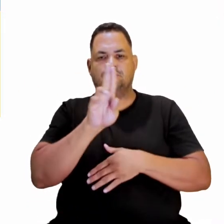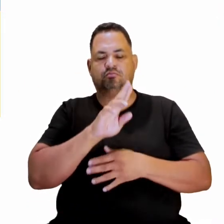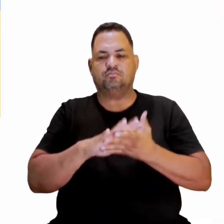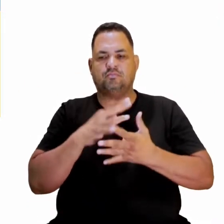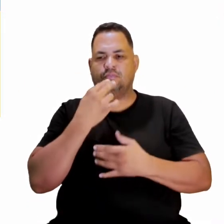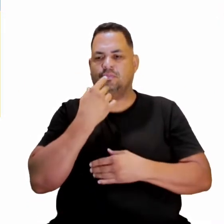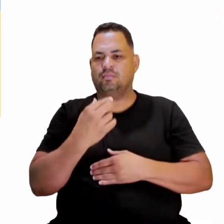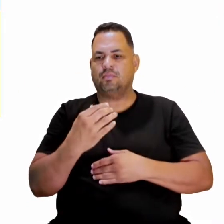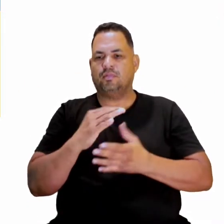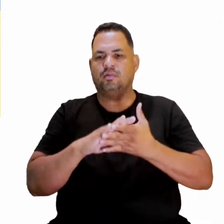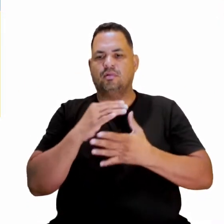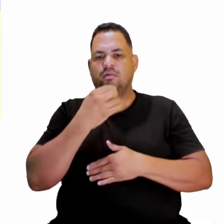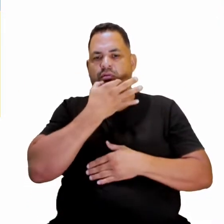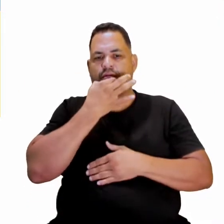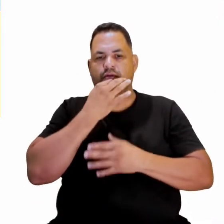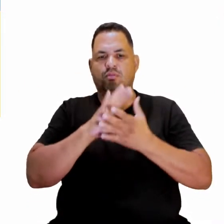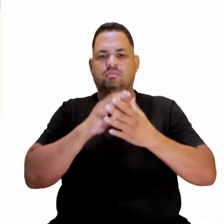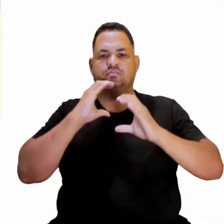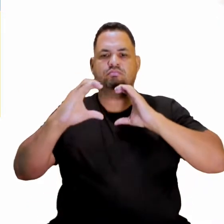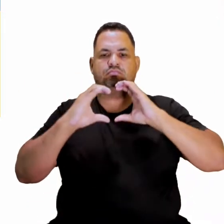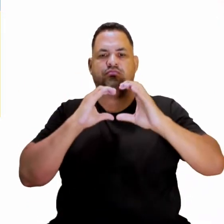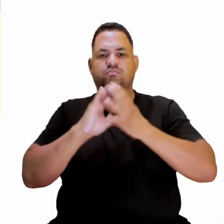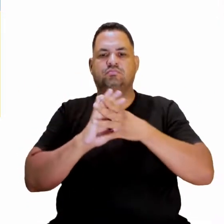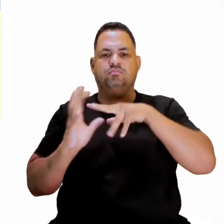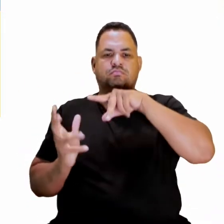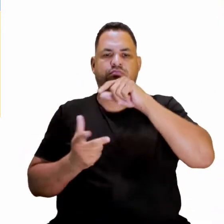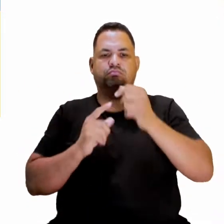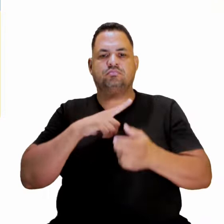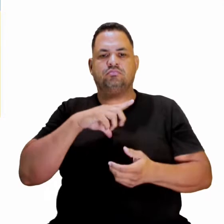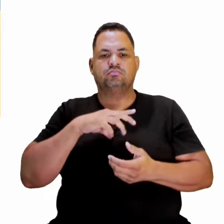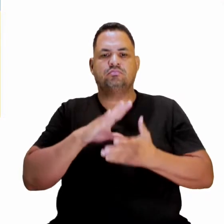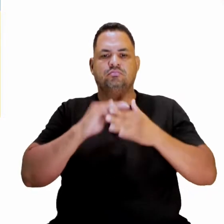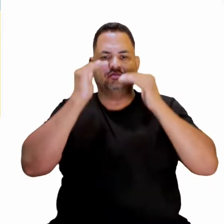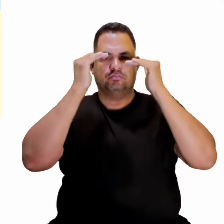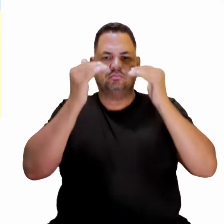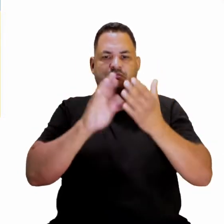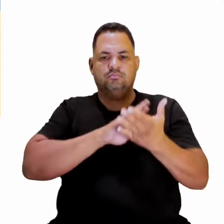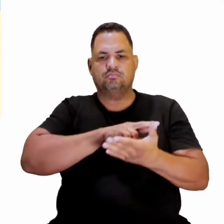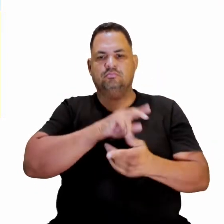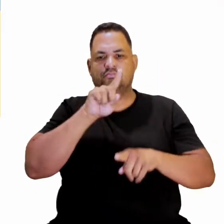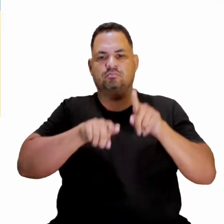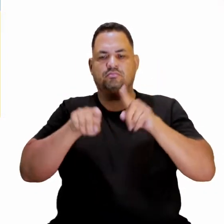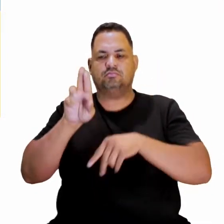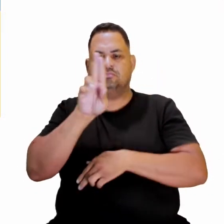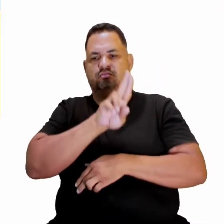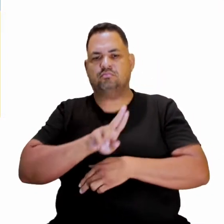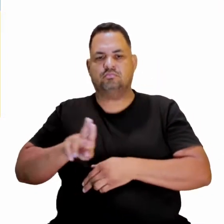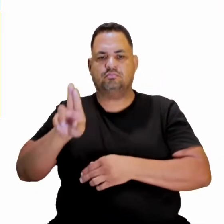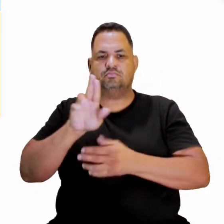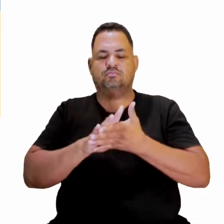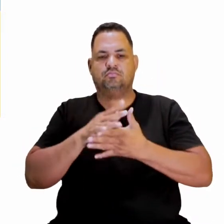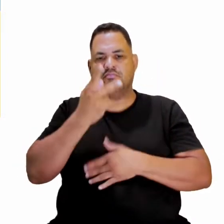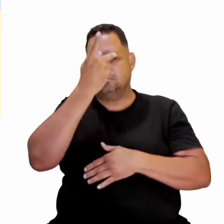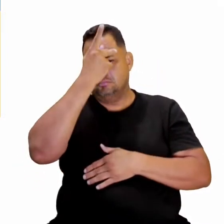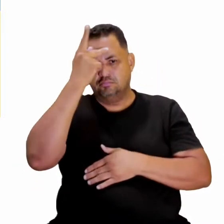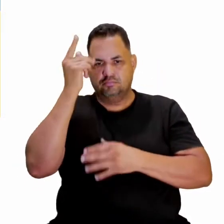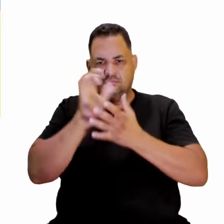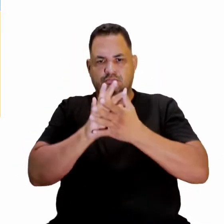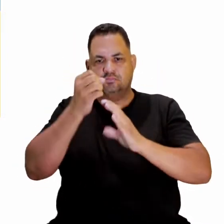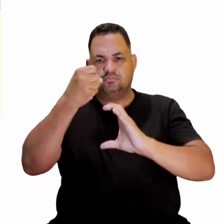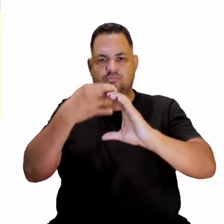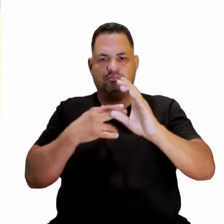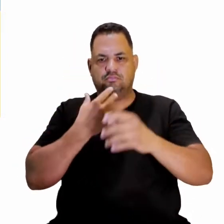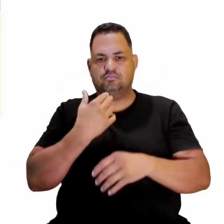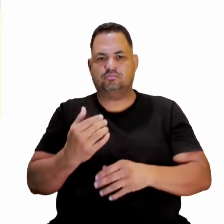como língua de comunicação global, levando em conta a multiplicidade e variedade de usos, as pessoas que usam em funções dessa